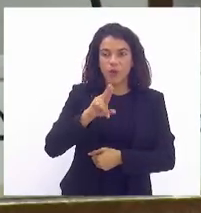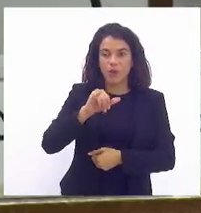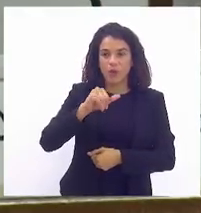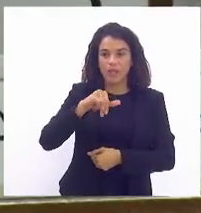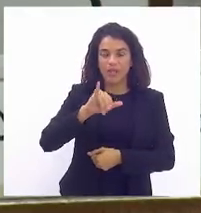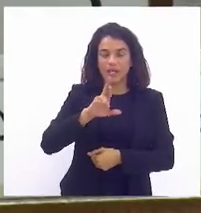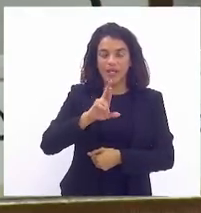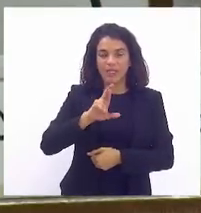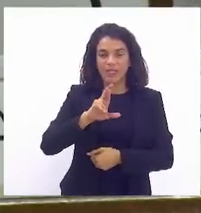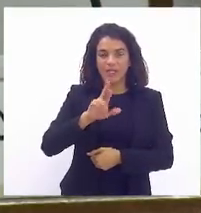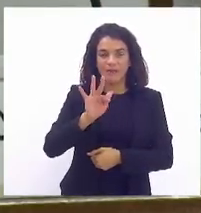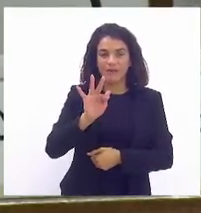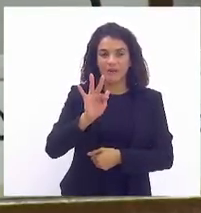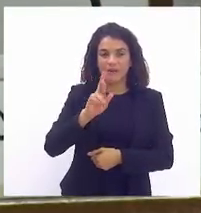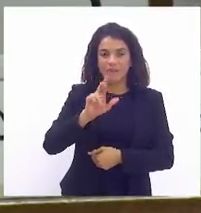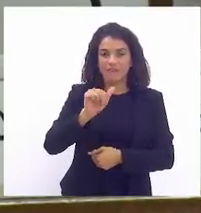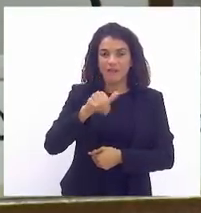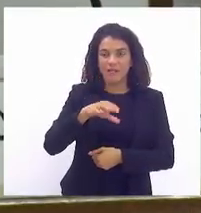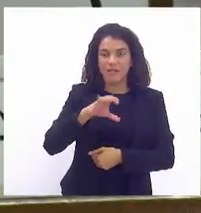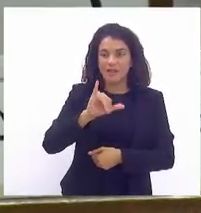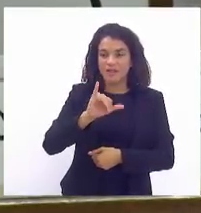Neto.